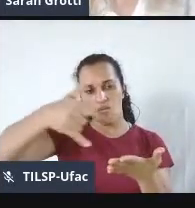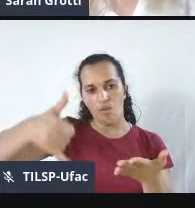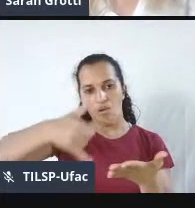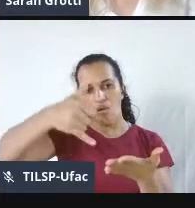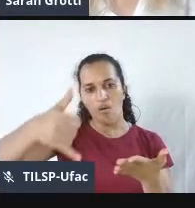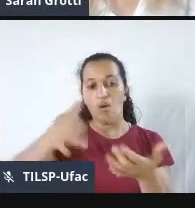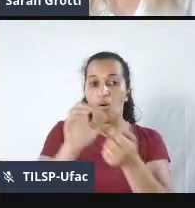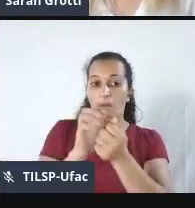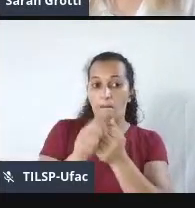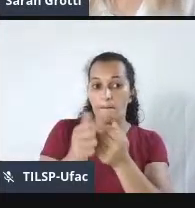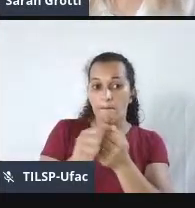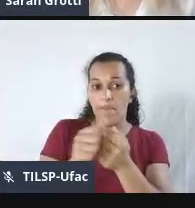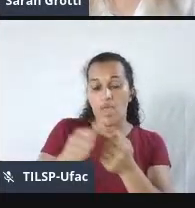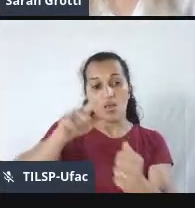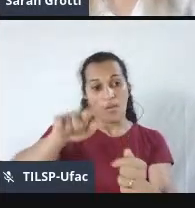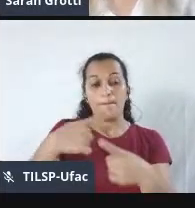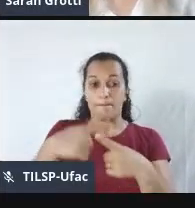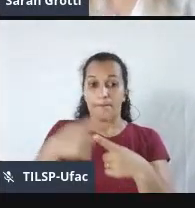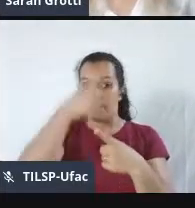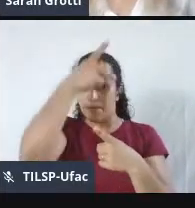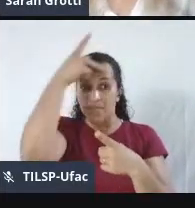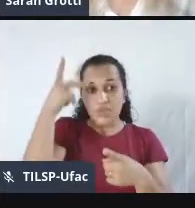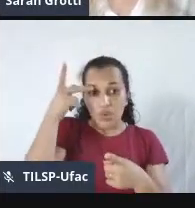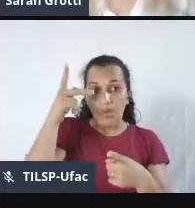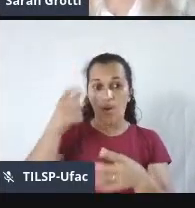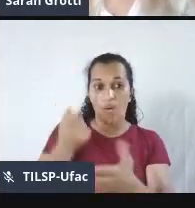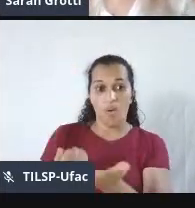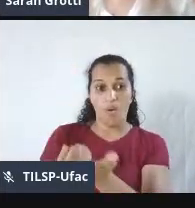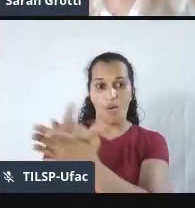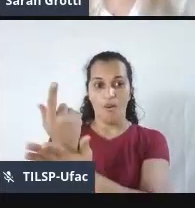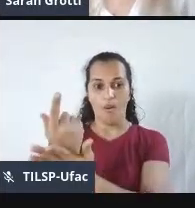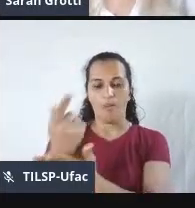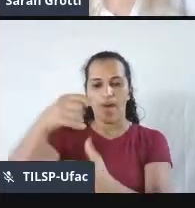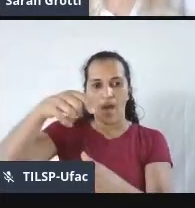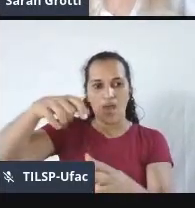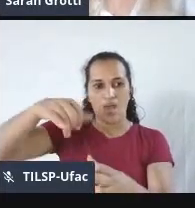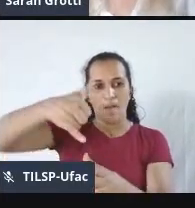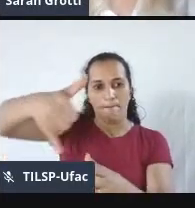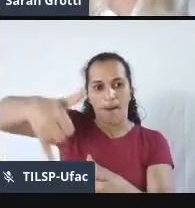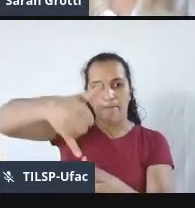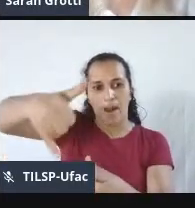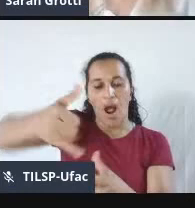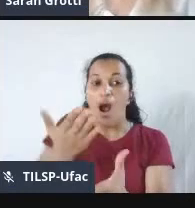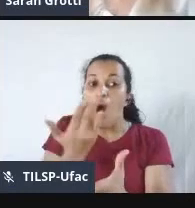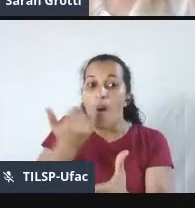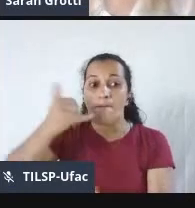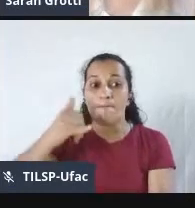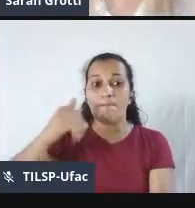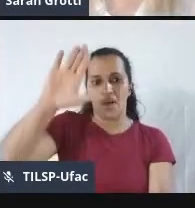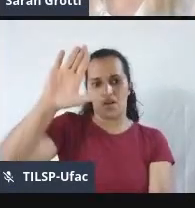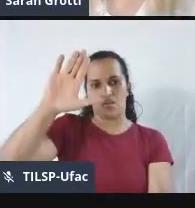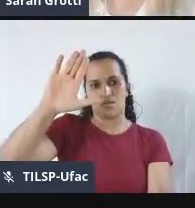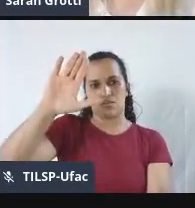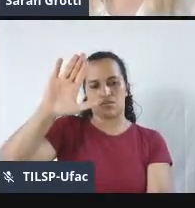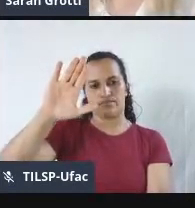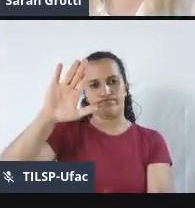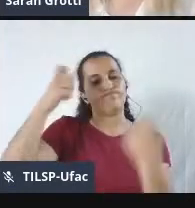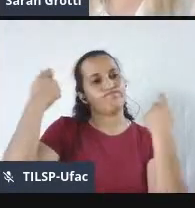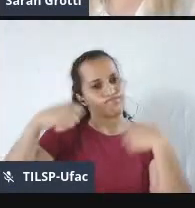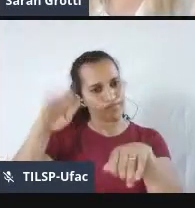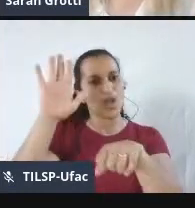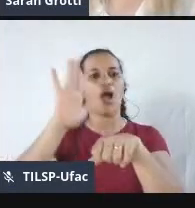acaba comendo mais, tendo essa proporção que era para ser equilibrada a mais, o indivíduo fica inflamado.